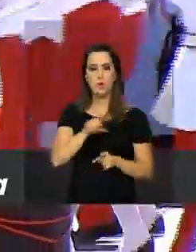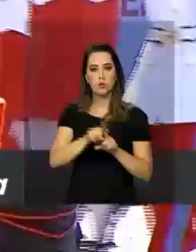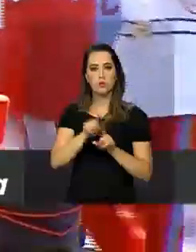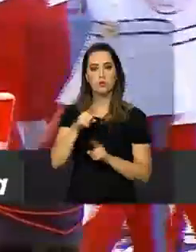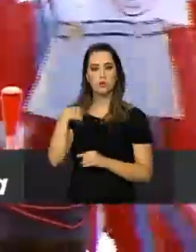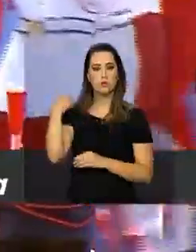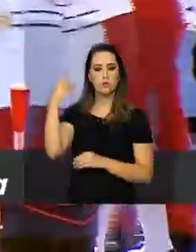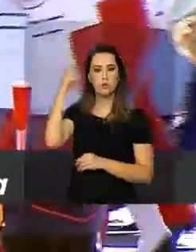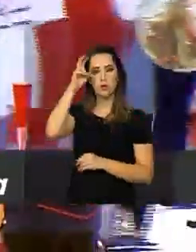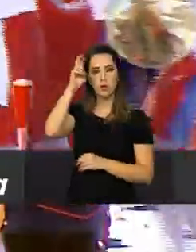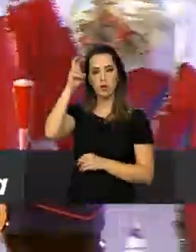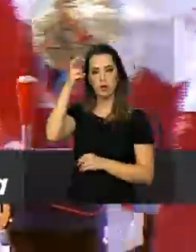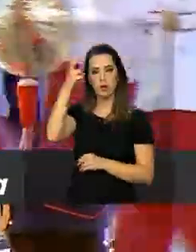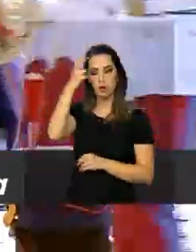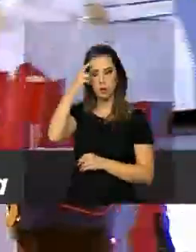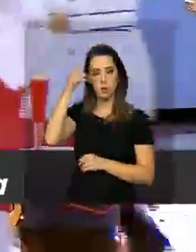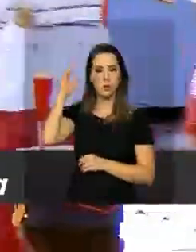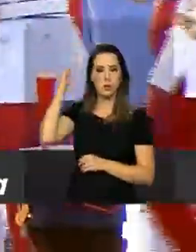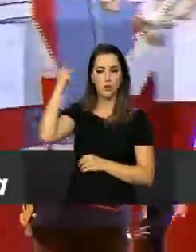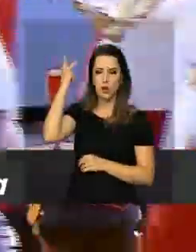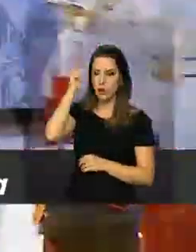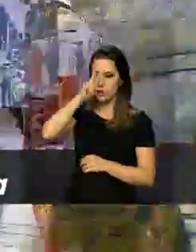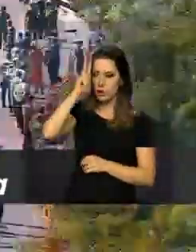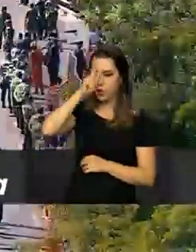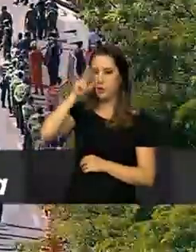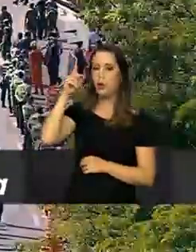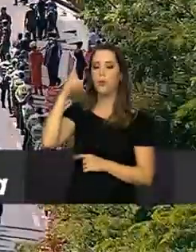não é sem motivo, não é, comandante?